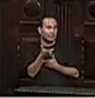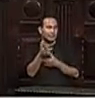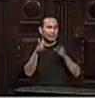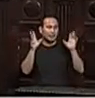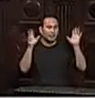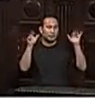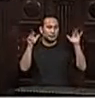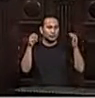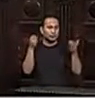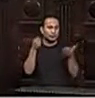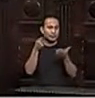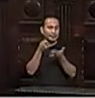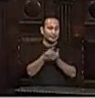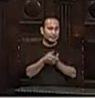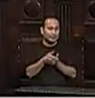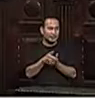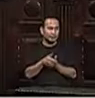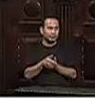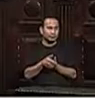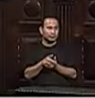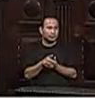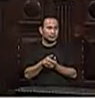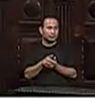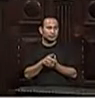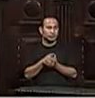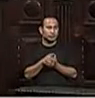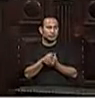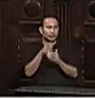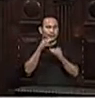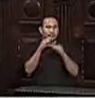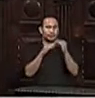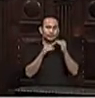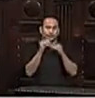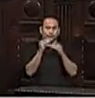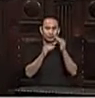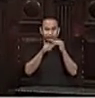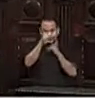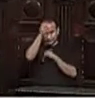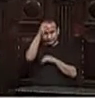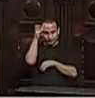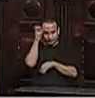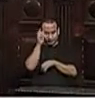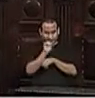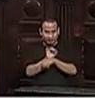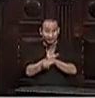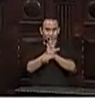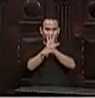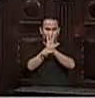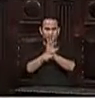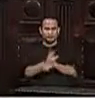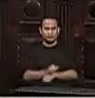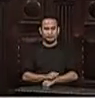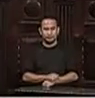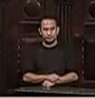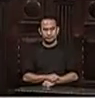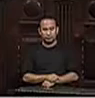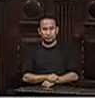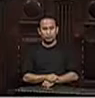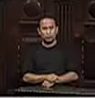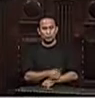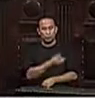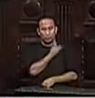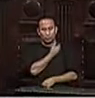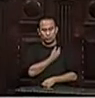ao pagamento do funcionalismo público estadual. O